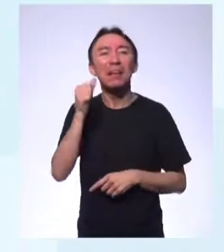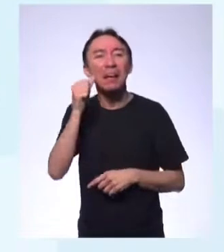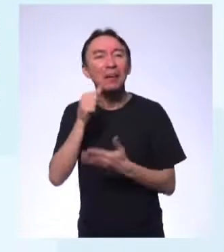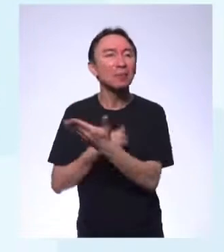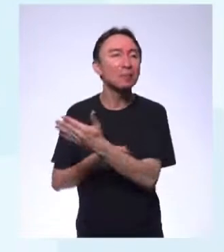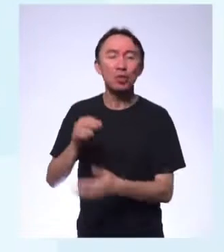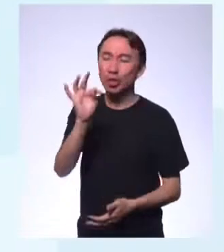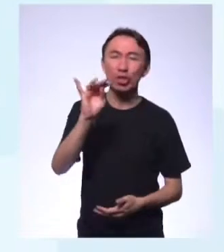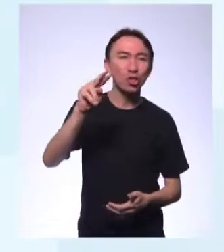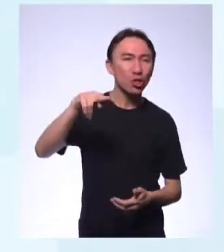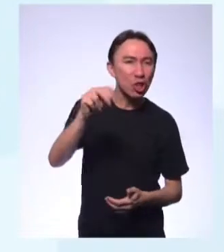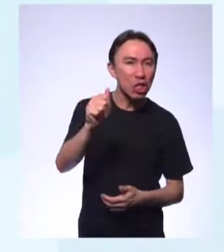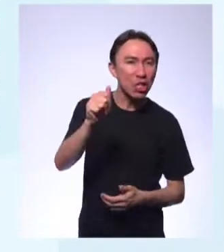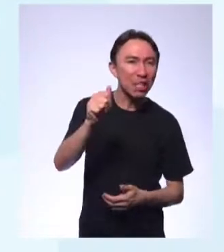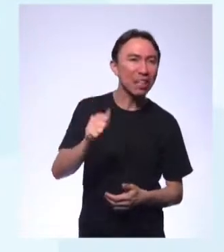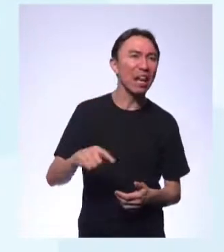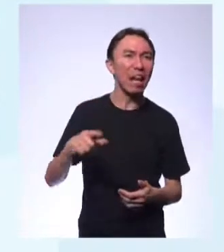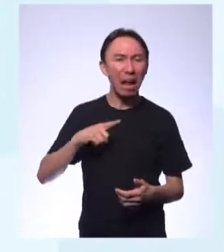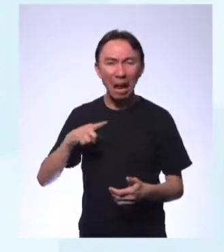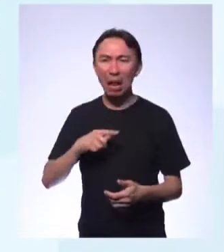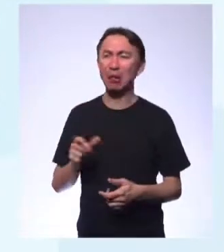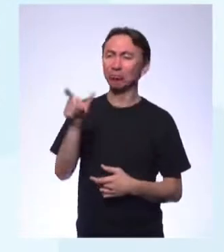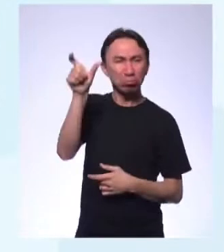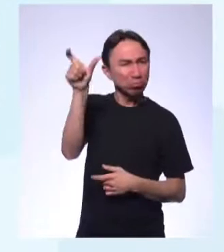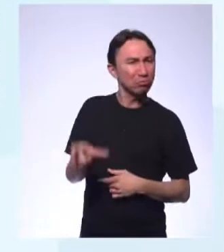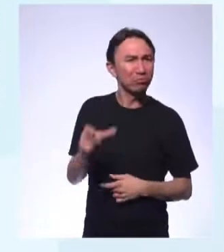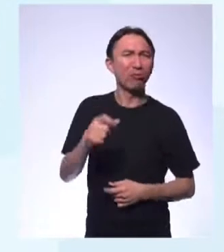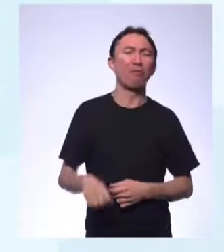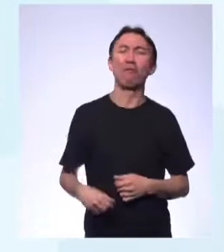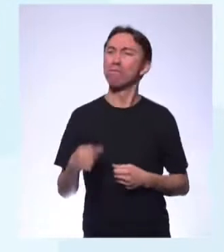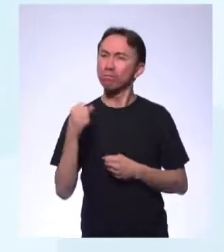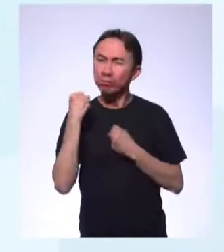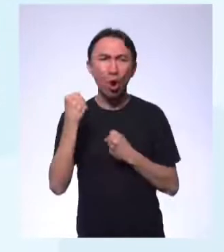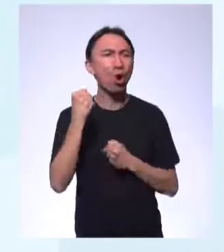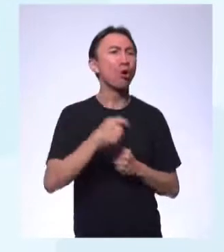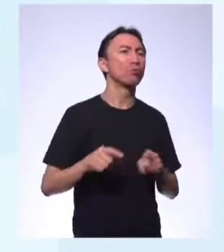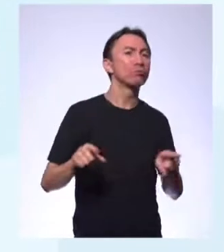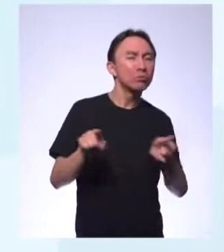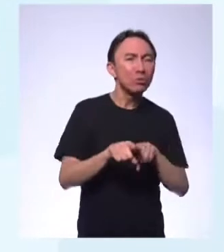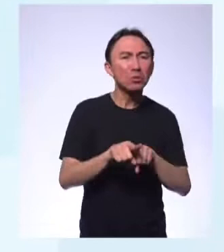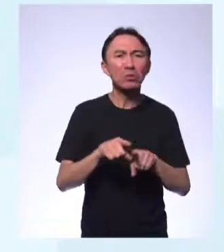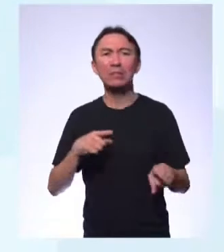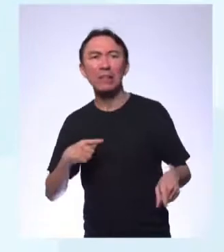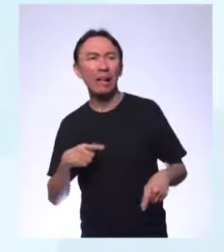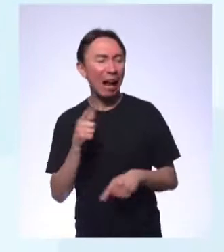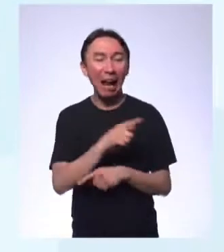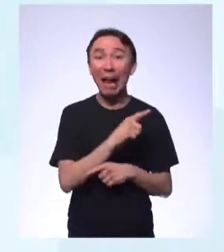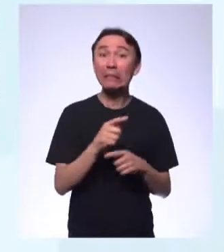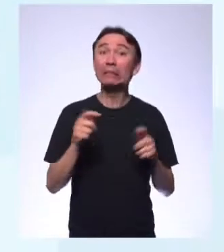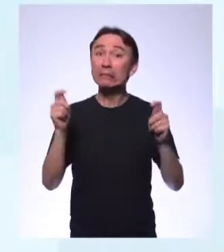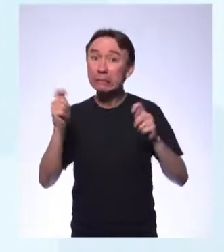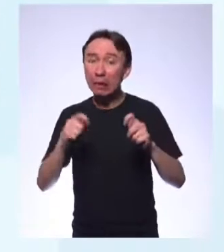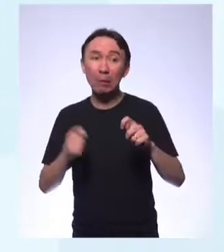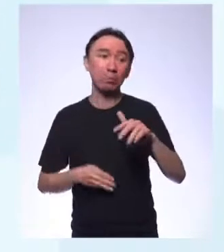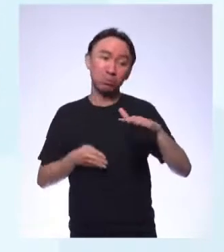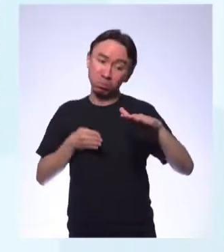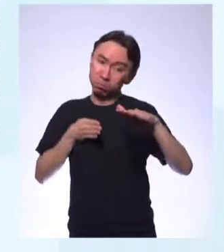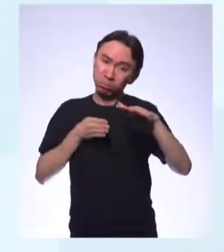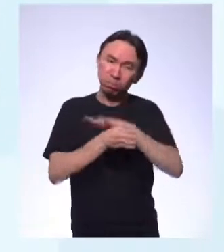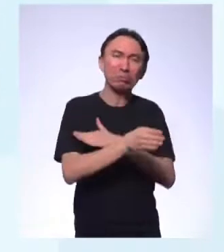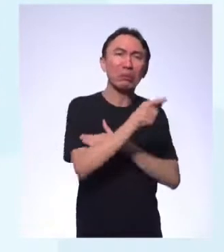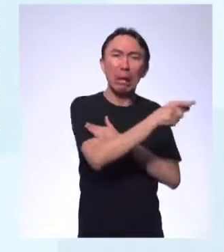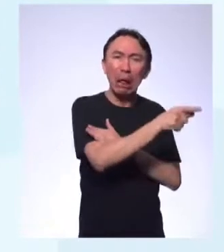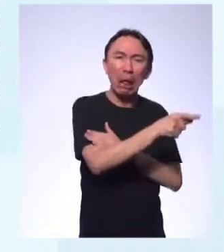Waterston, uma personagem forte e impaciente, que é a ponte de acesso ao Congresso Mágico dos Estados Unidos da